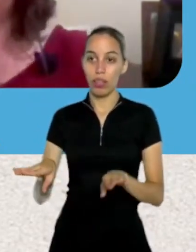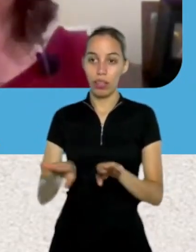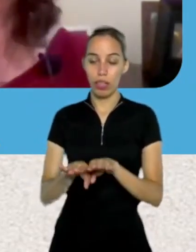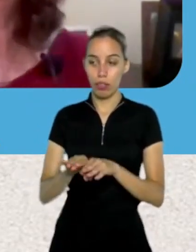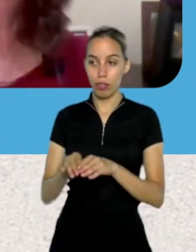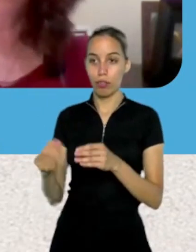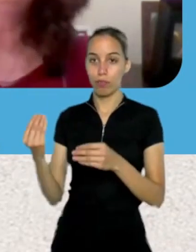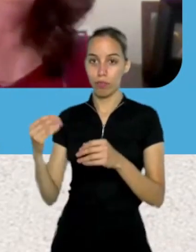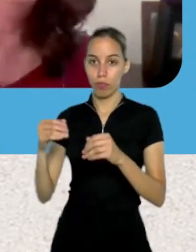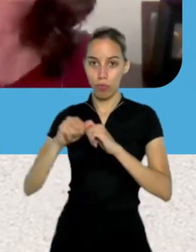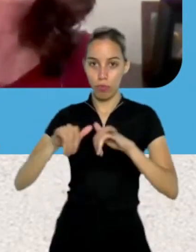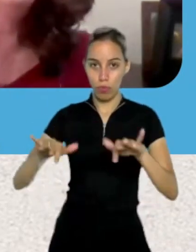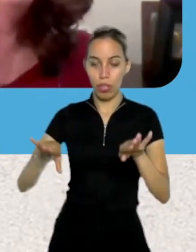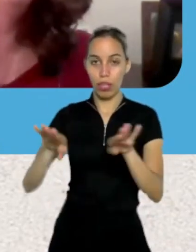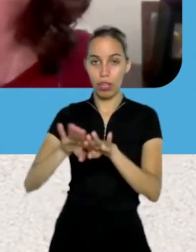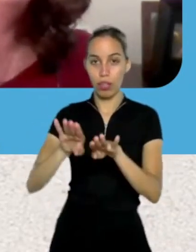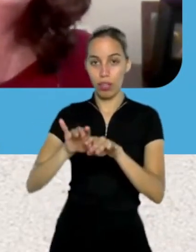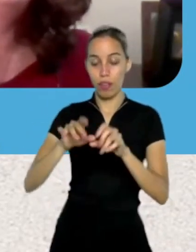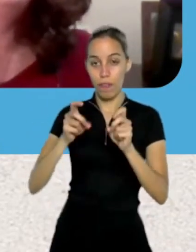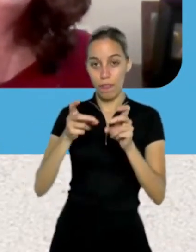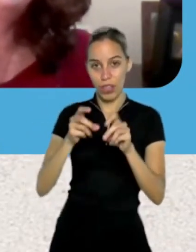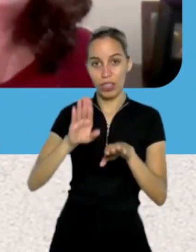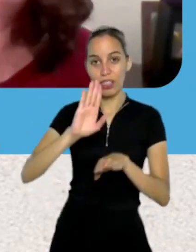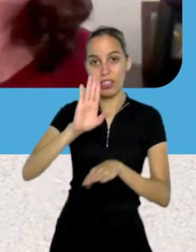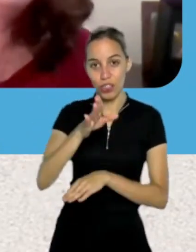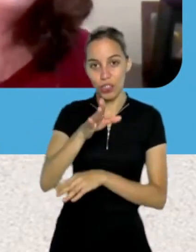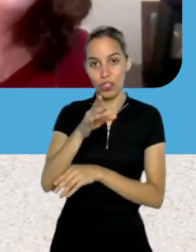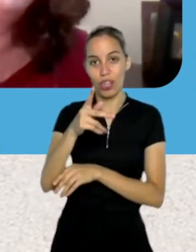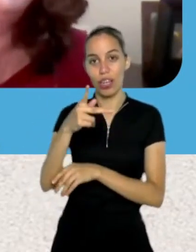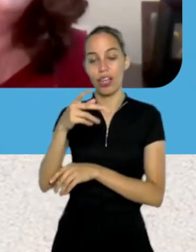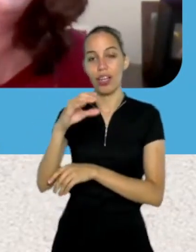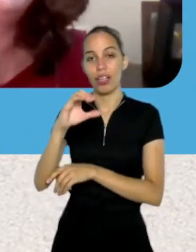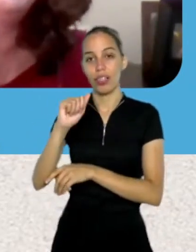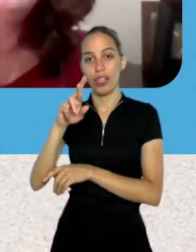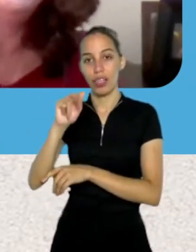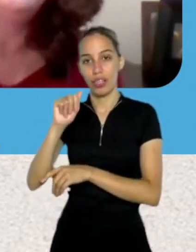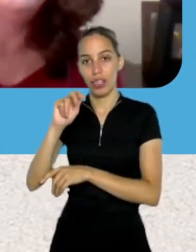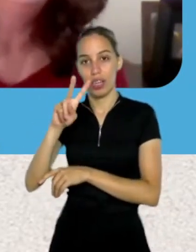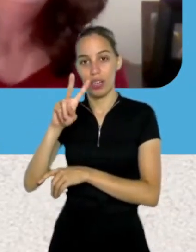Editorial. Ai, E que eu que... lindo, já quero ler. Ah, pois é.